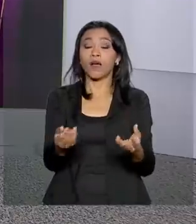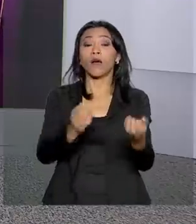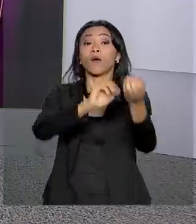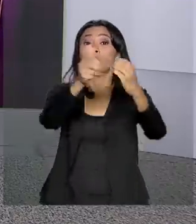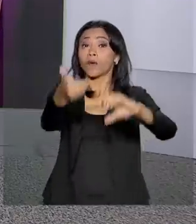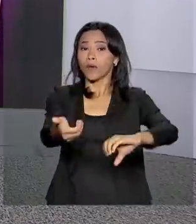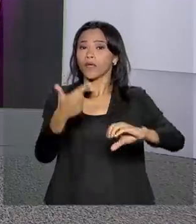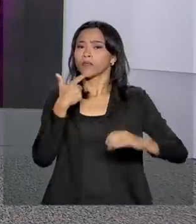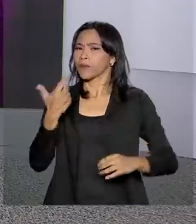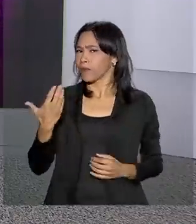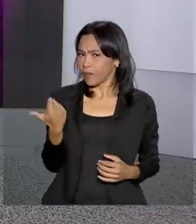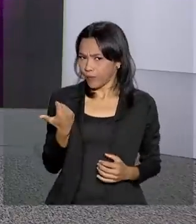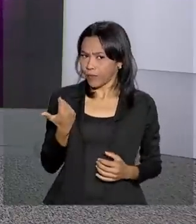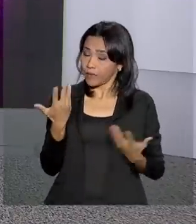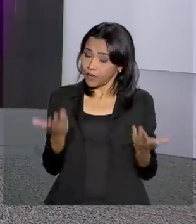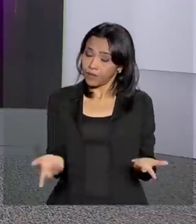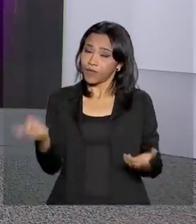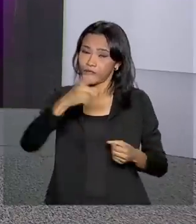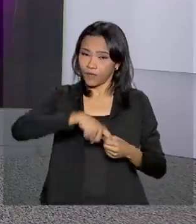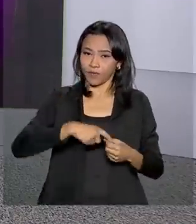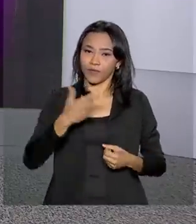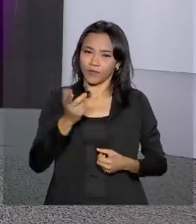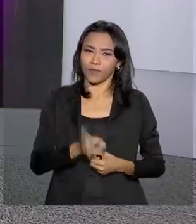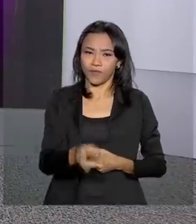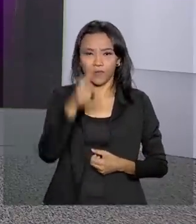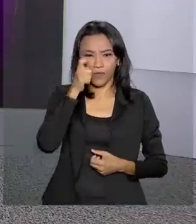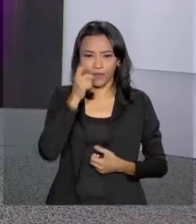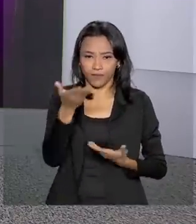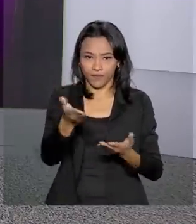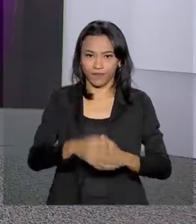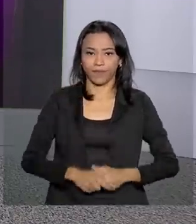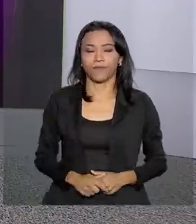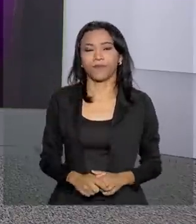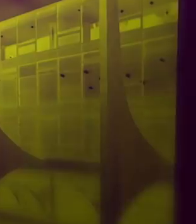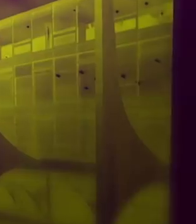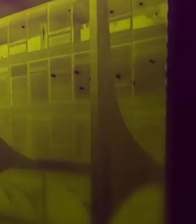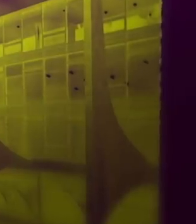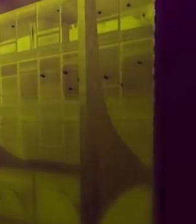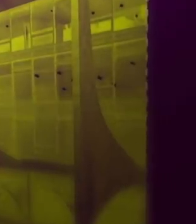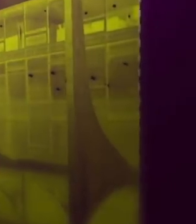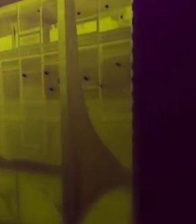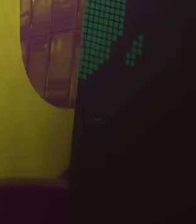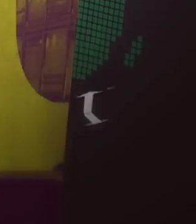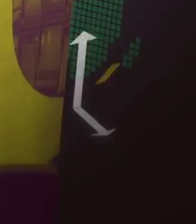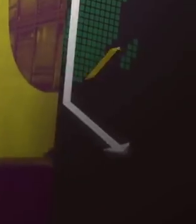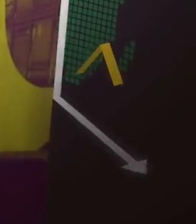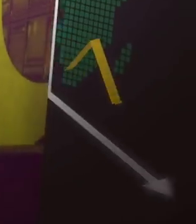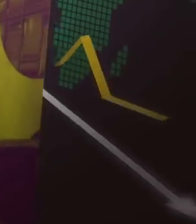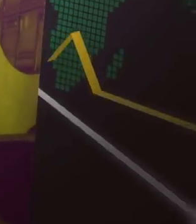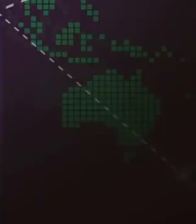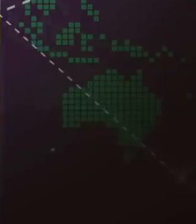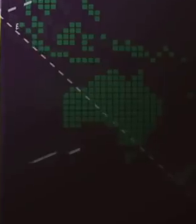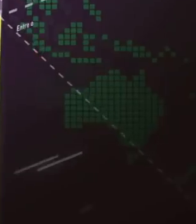Nacional agora há pouco. A gente volta já já. Continue com a gente.